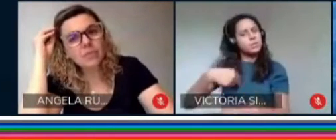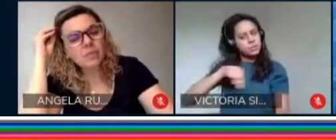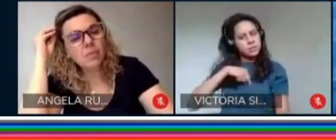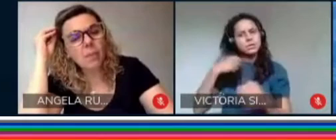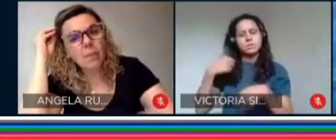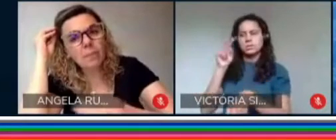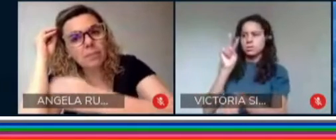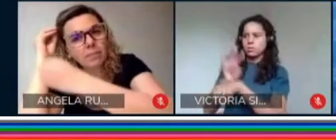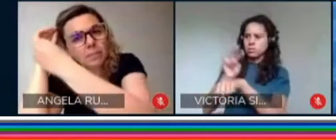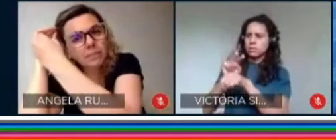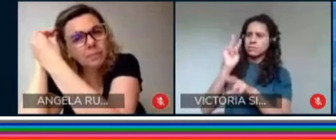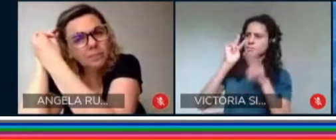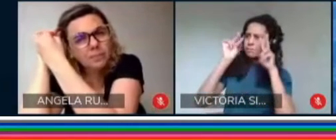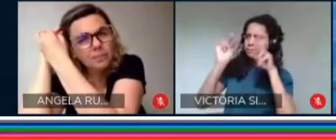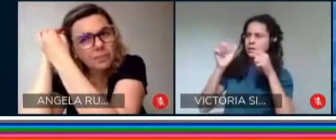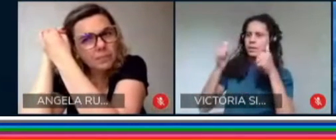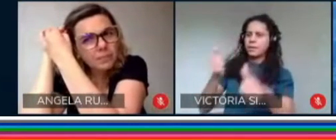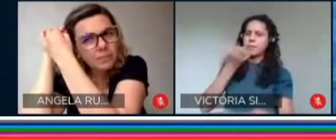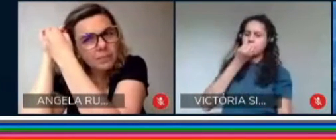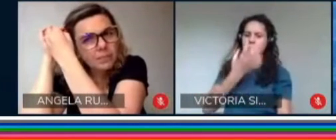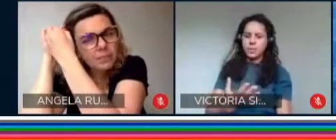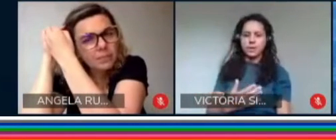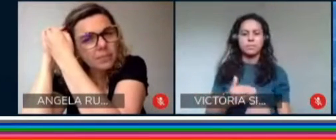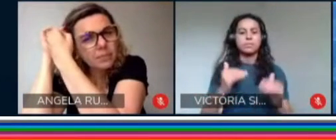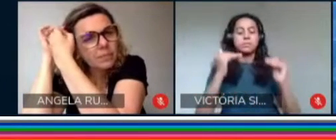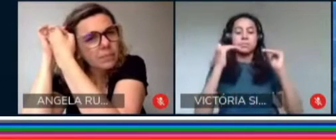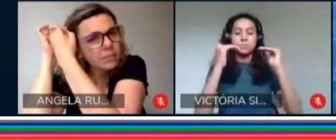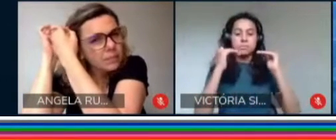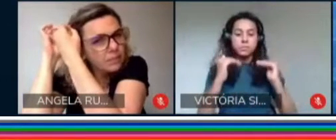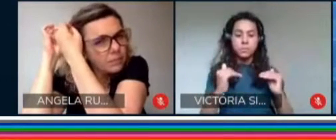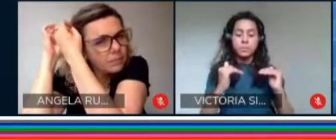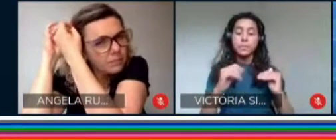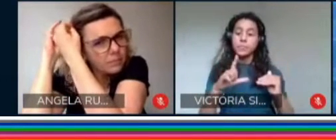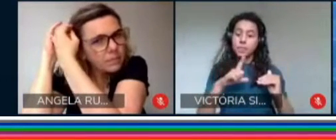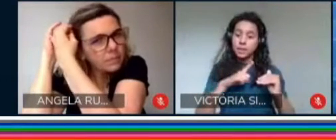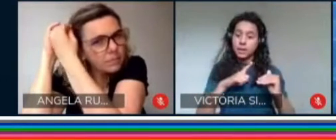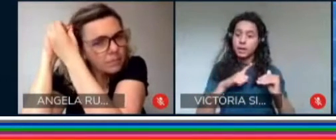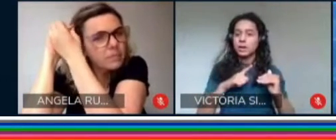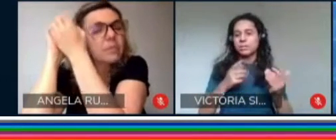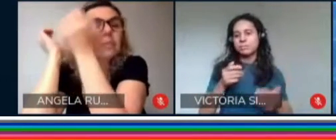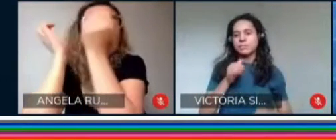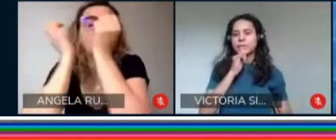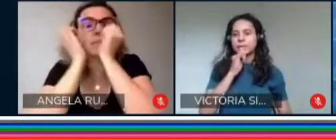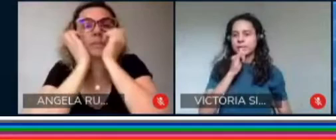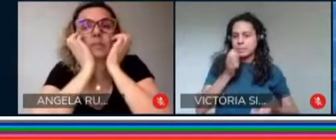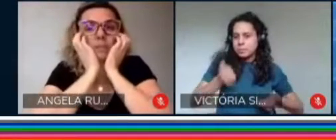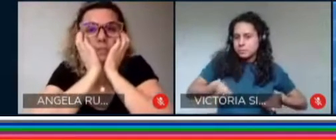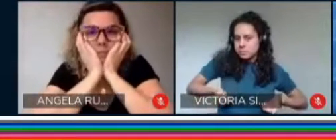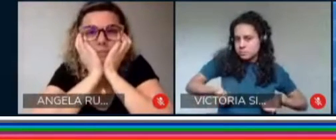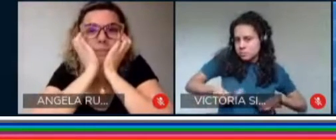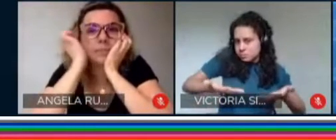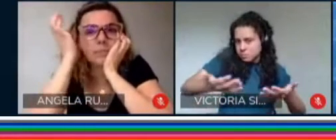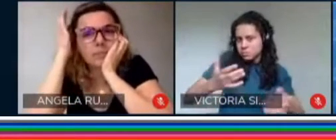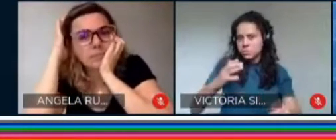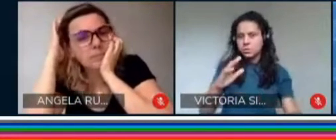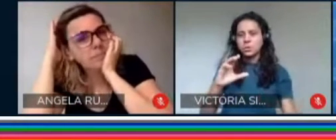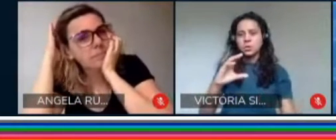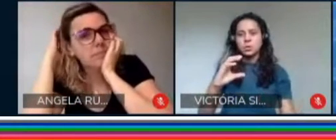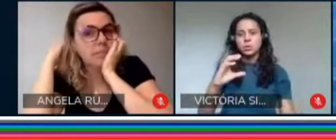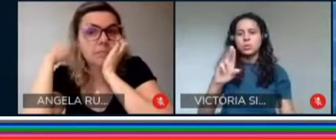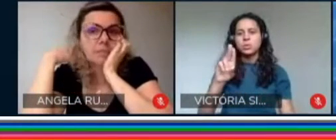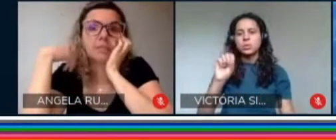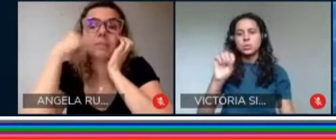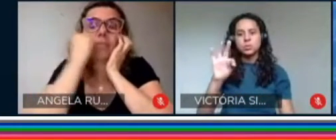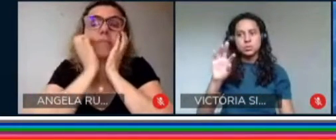né? O custo daquilo que a gente vai precisar usar, né? É viável, né? Assim, se custa alguns milhares